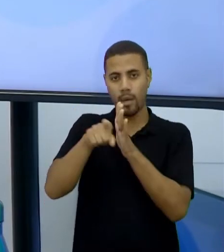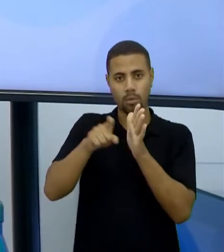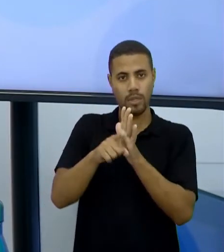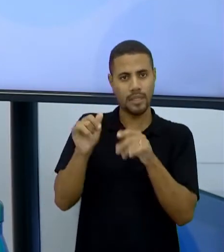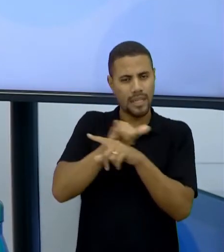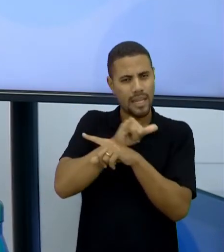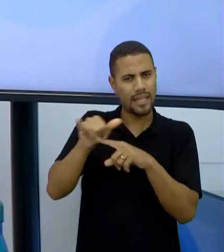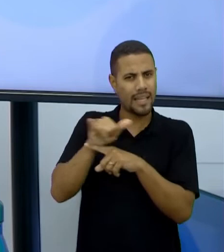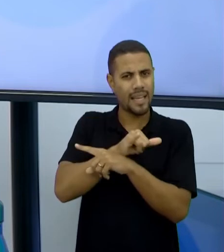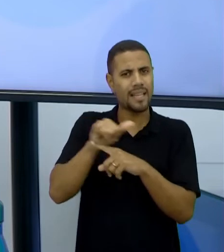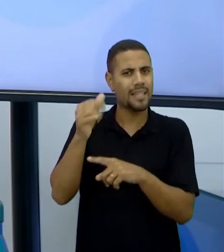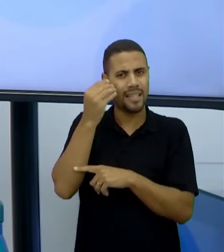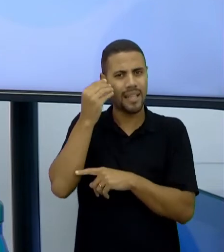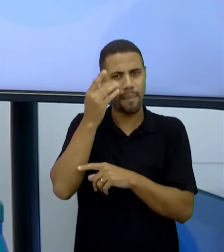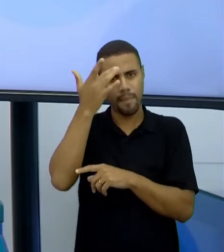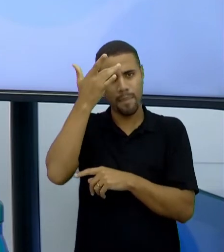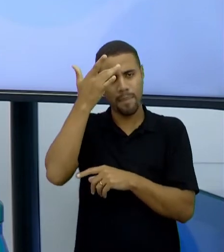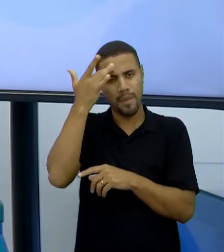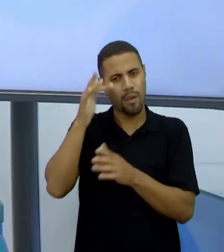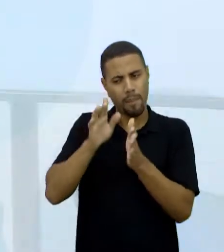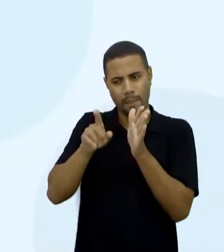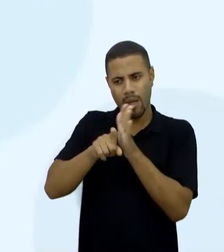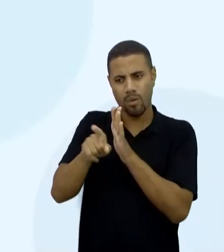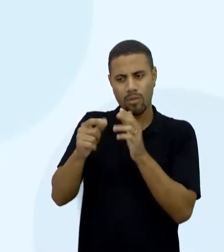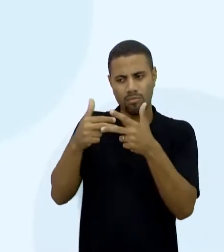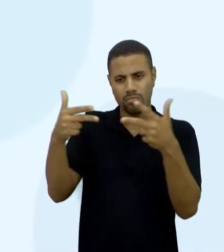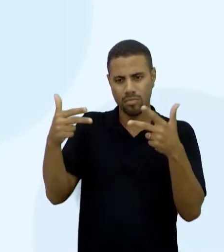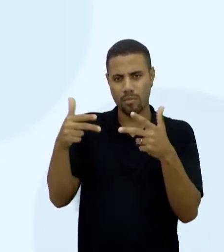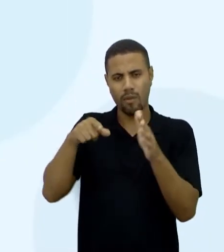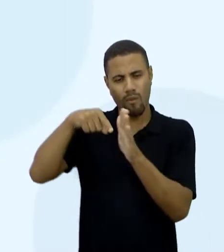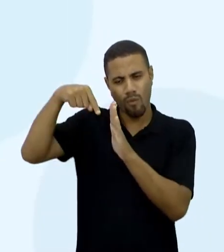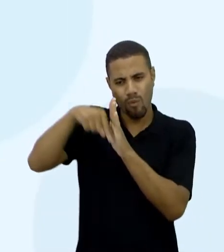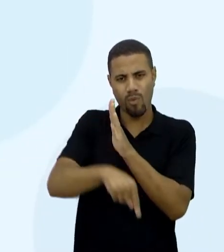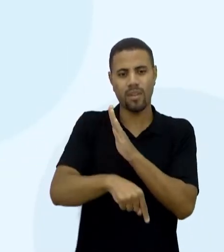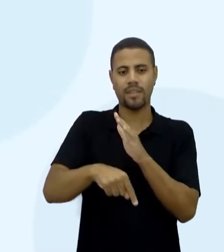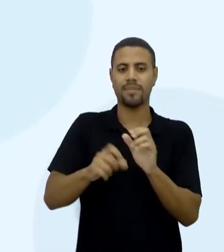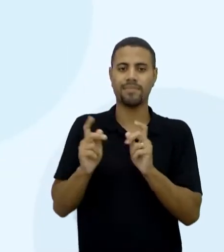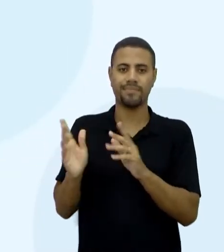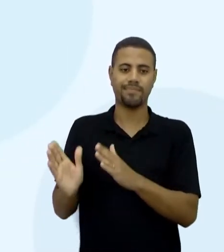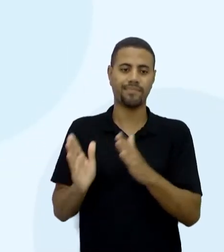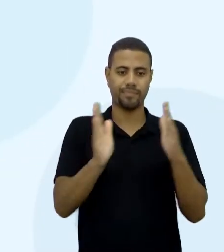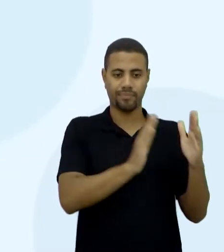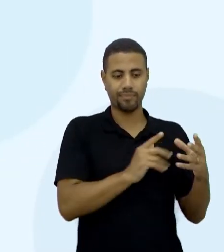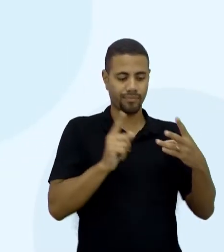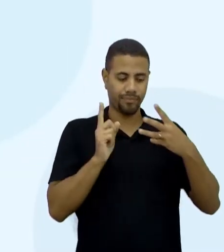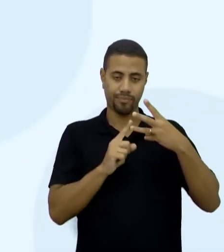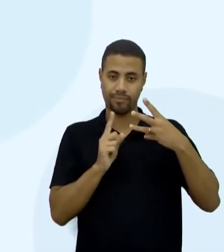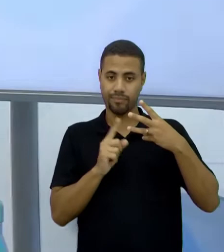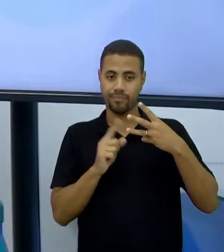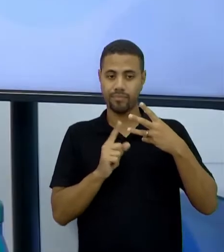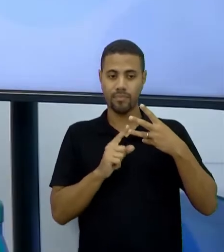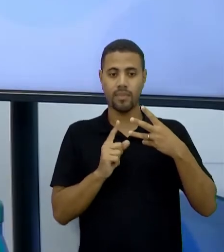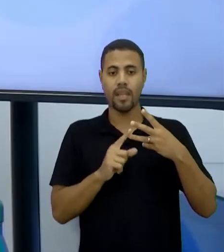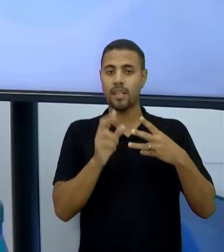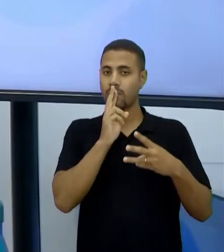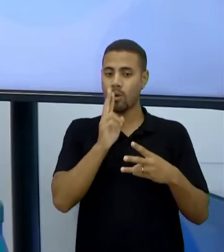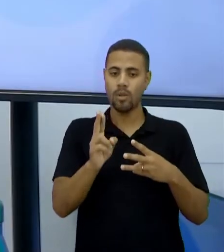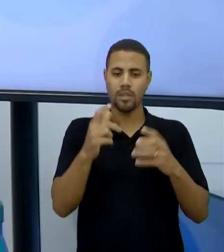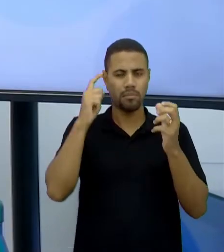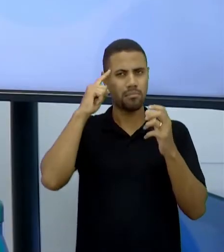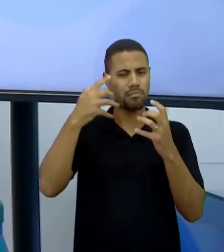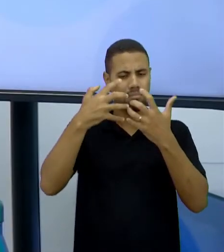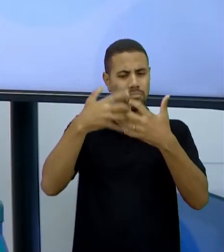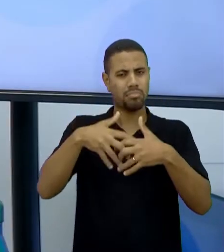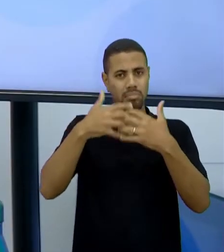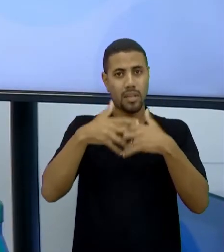realizar perguntas abertas, ok? E refletir sobre as possíveis respostas, como nós já falamos aqui. Porque a partir